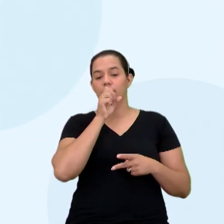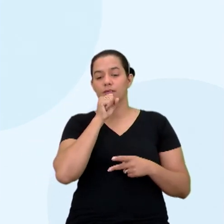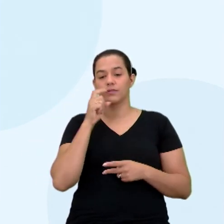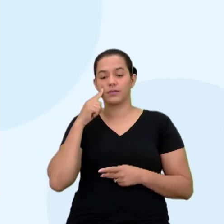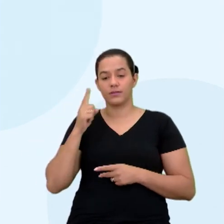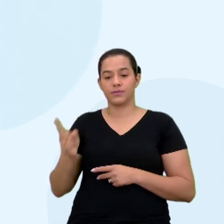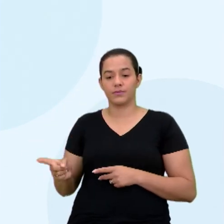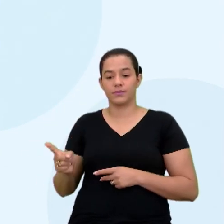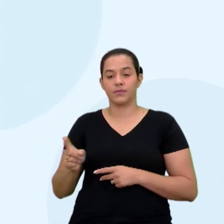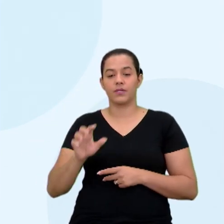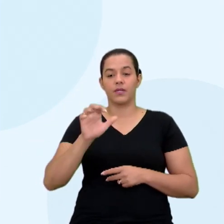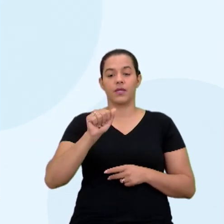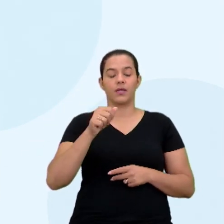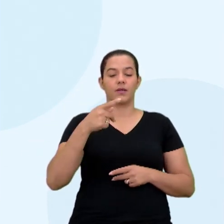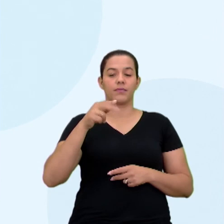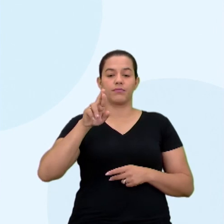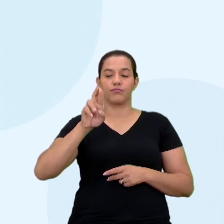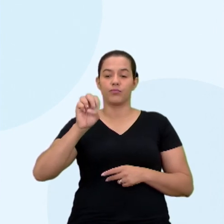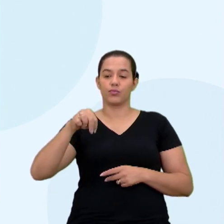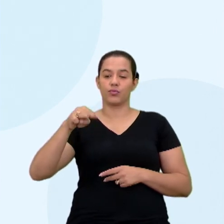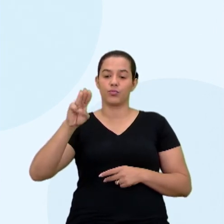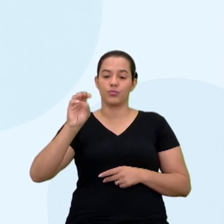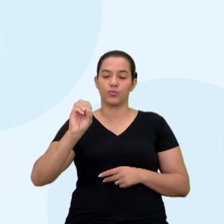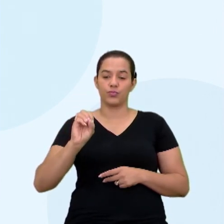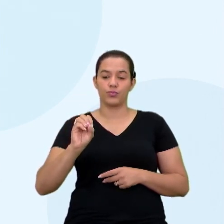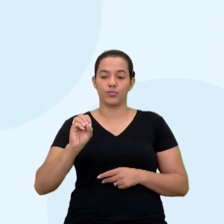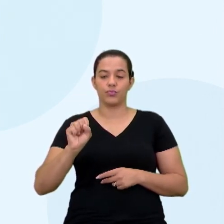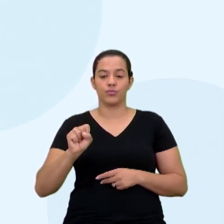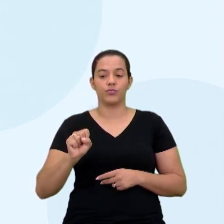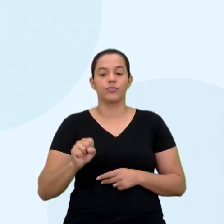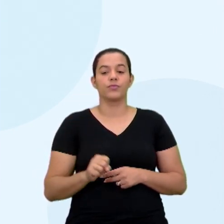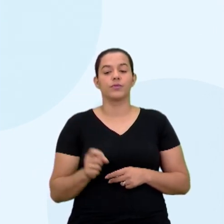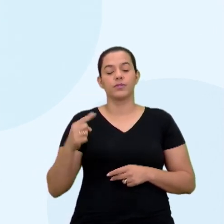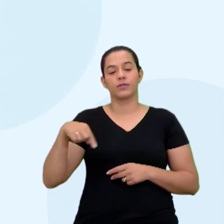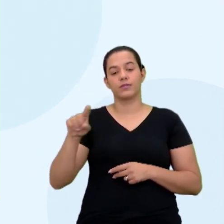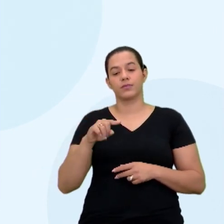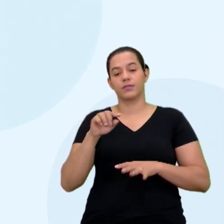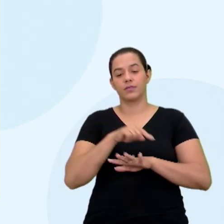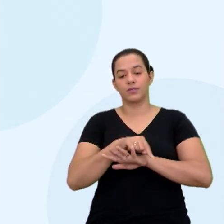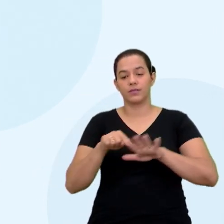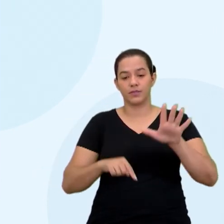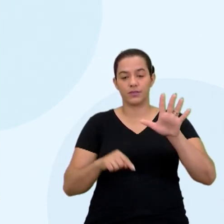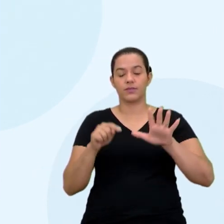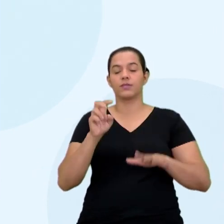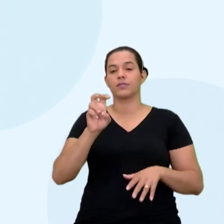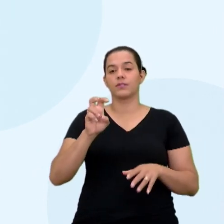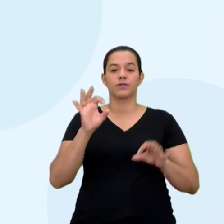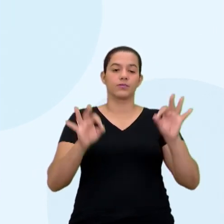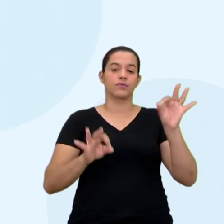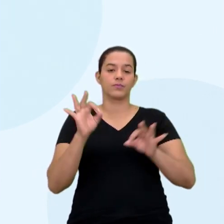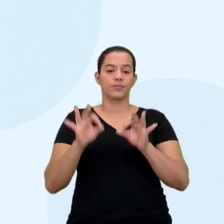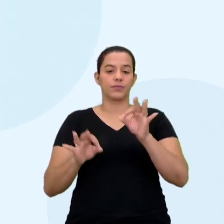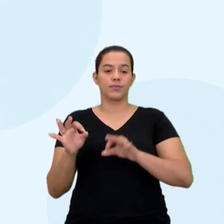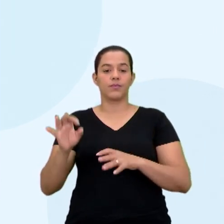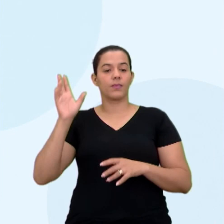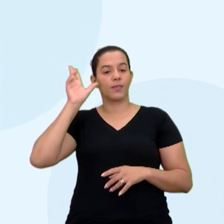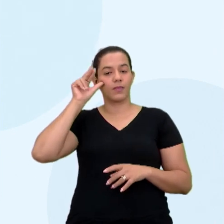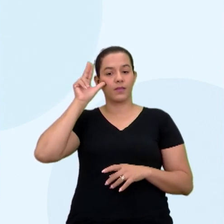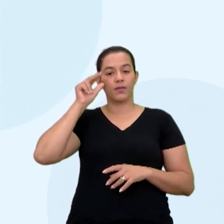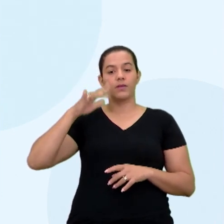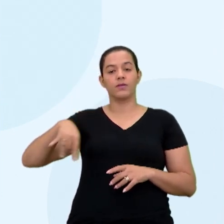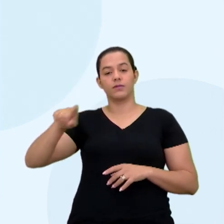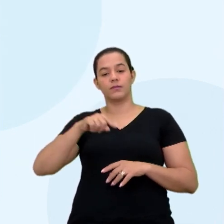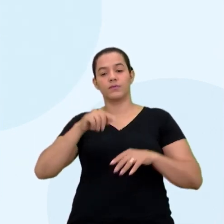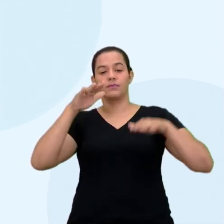aí aos aprumos. Olha que interessante, aí a gente tem as notas dos cinco jurados para o mesmo animal e veja que acontece